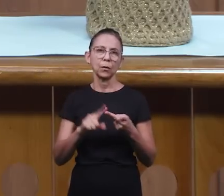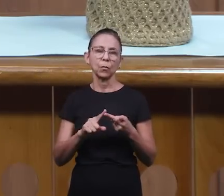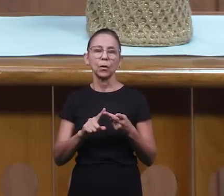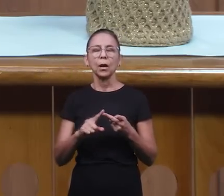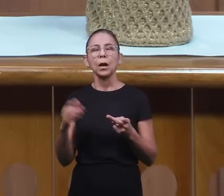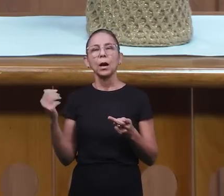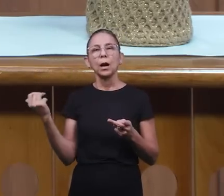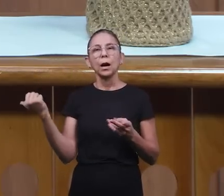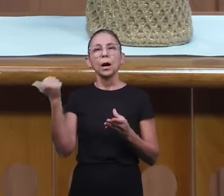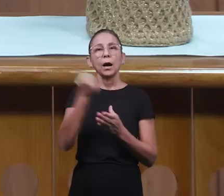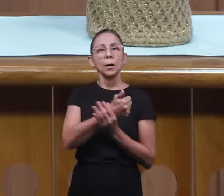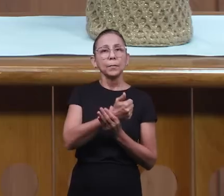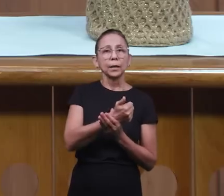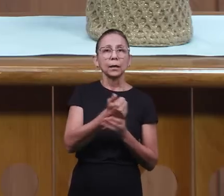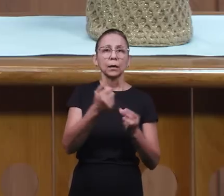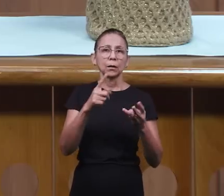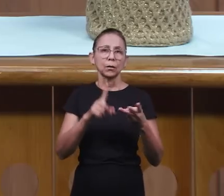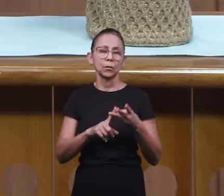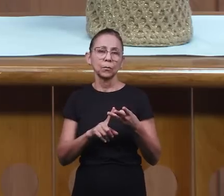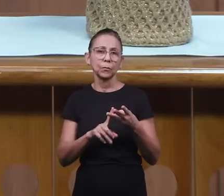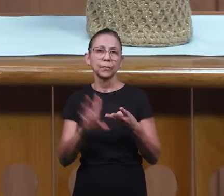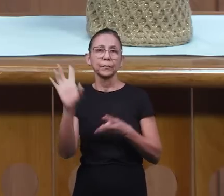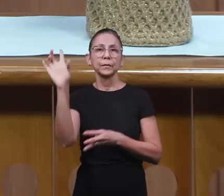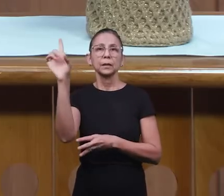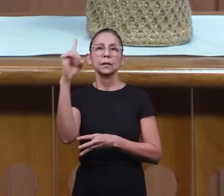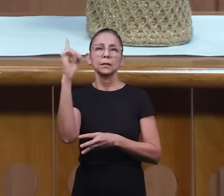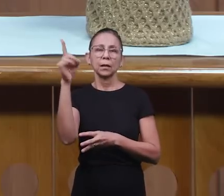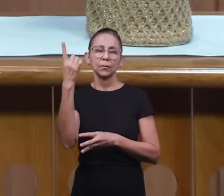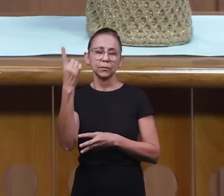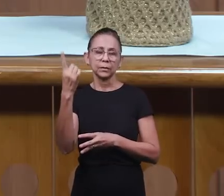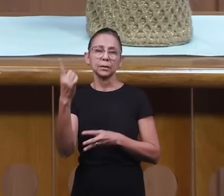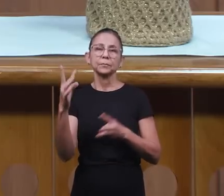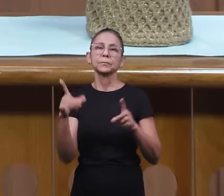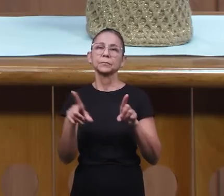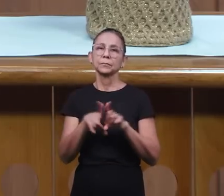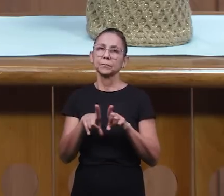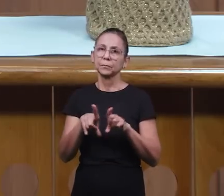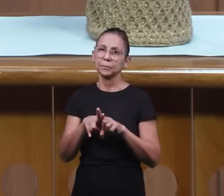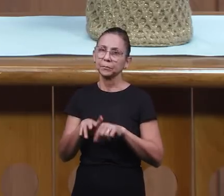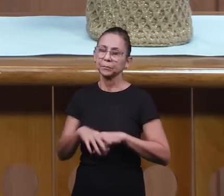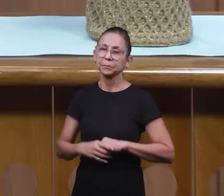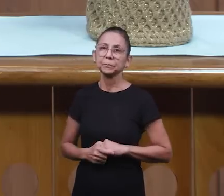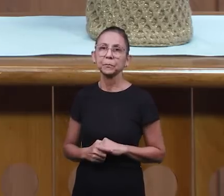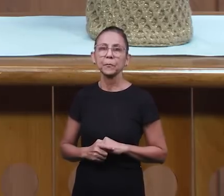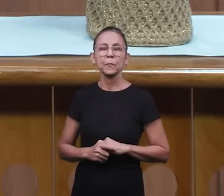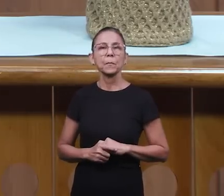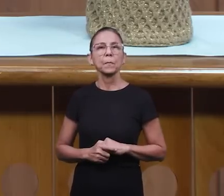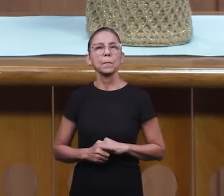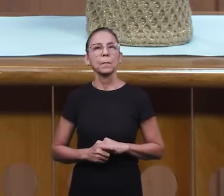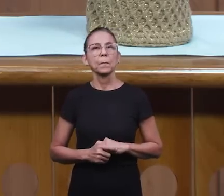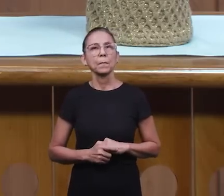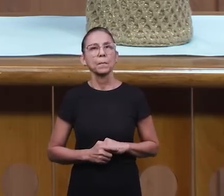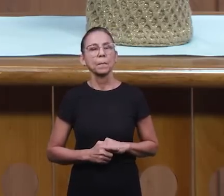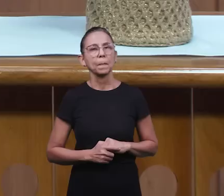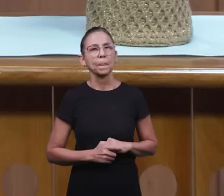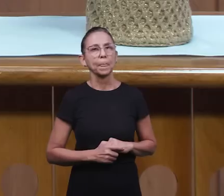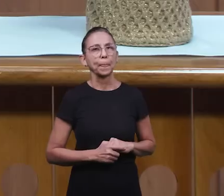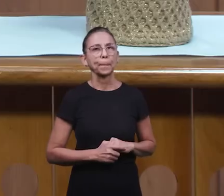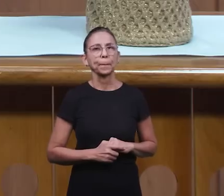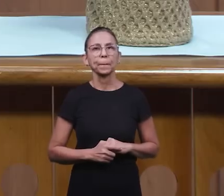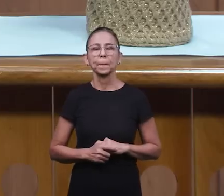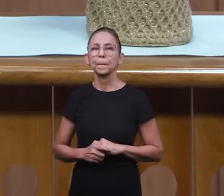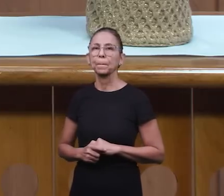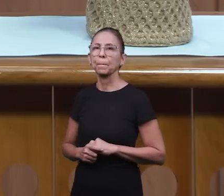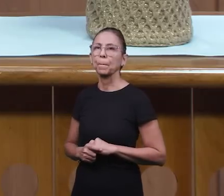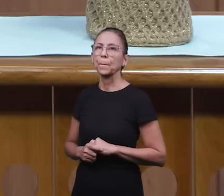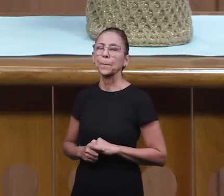de Abraão em Moriá, e o de Davi na eira de Araúna. Por fim, quando ele pergunta,